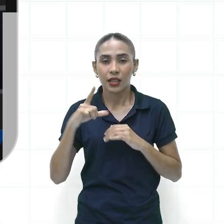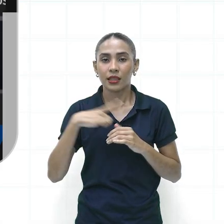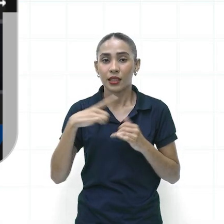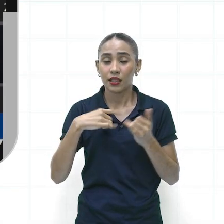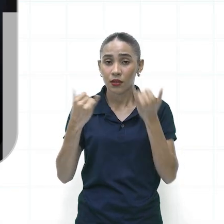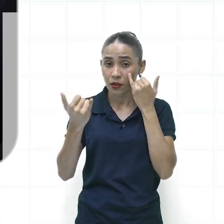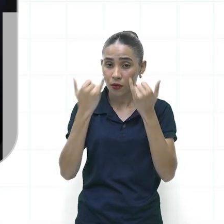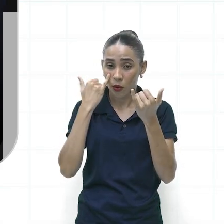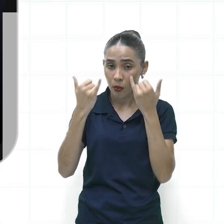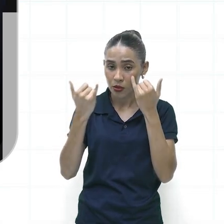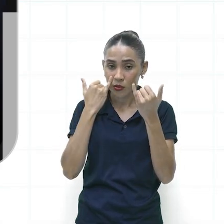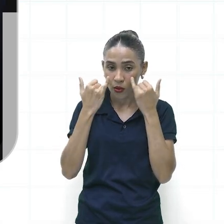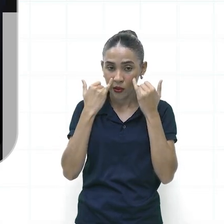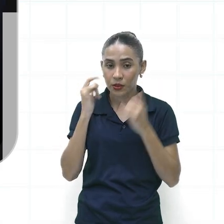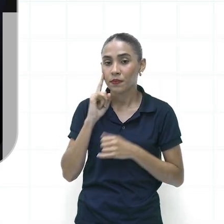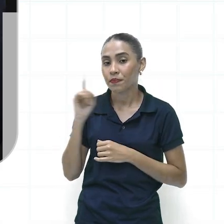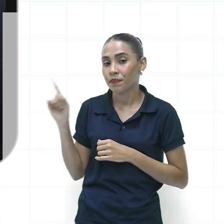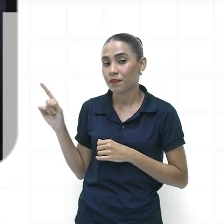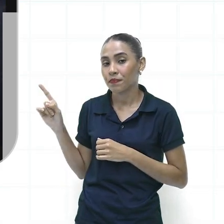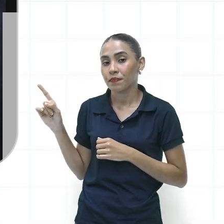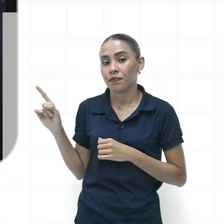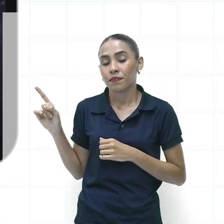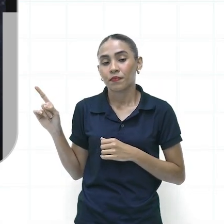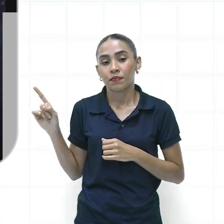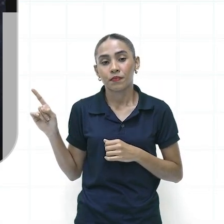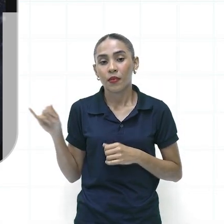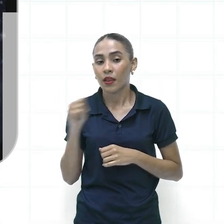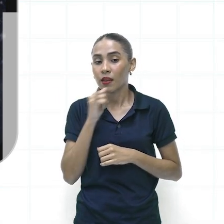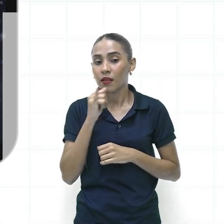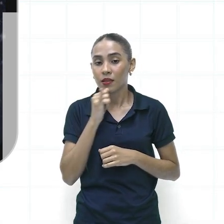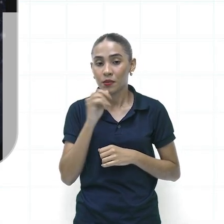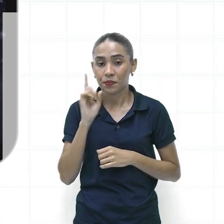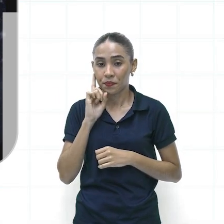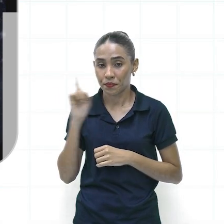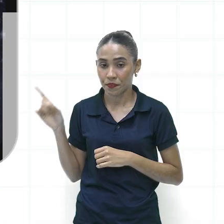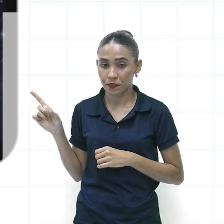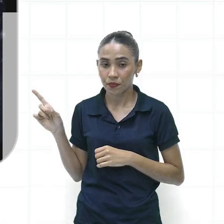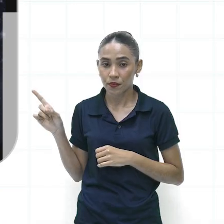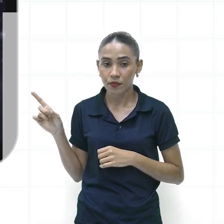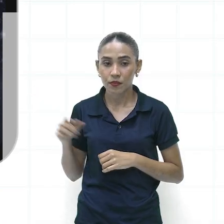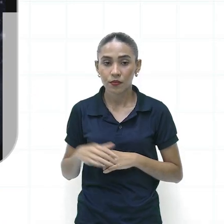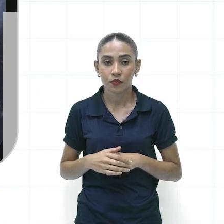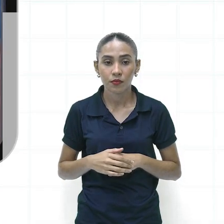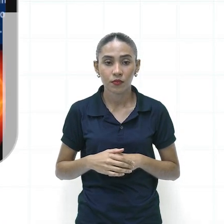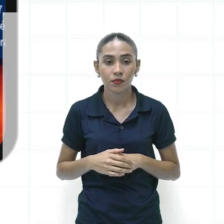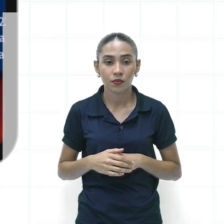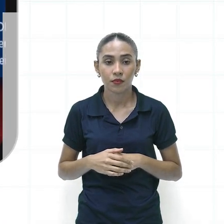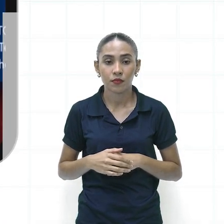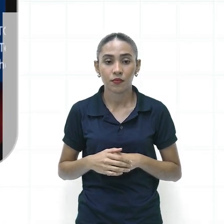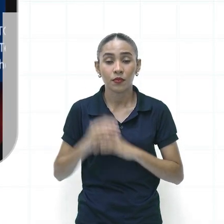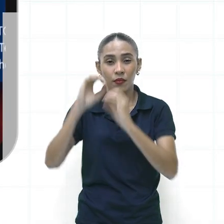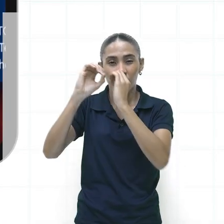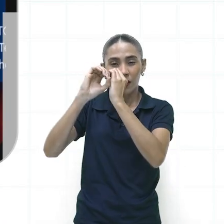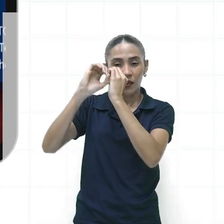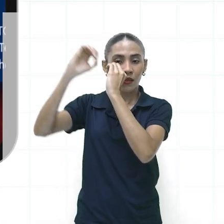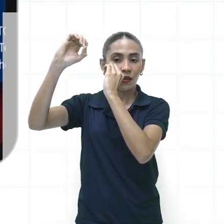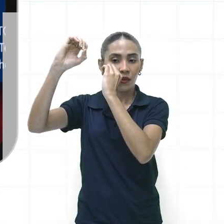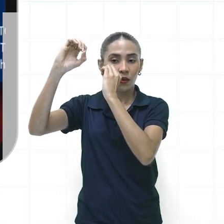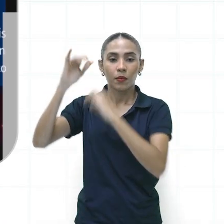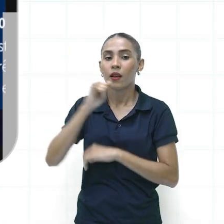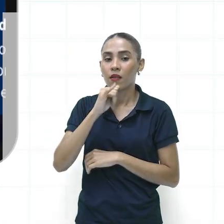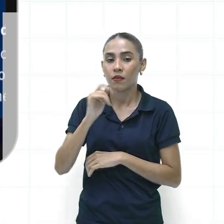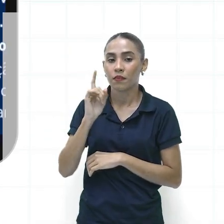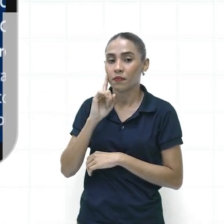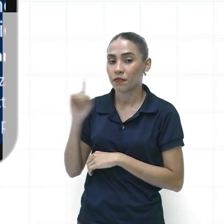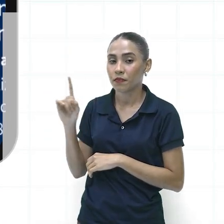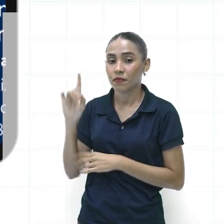bastante informação, tem bastante coisa interessante aqui, como, por exemplo, aqui, através dele e dos outros telescópios, olha, que